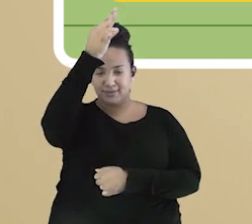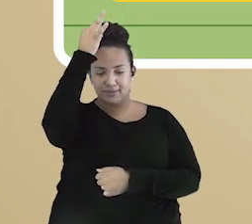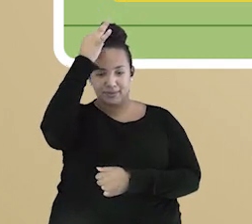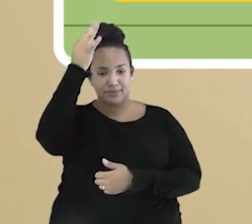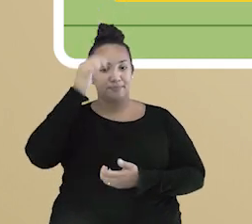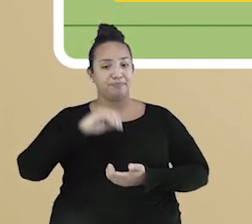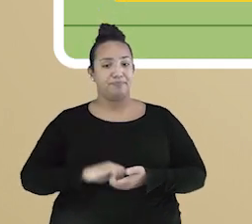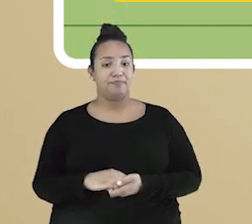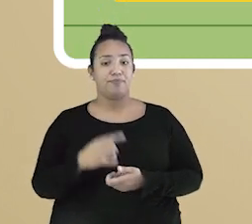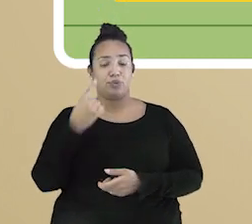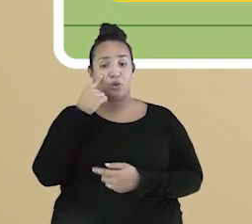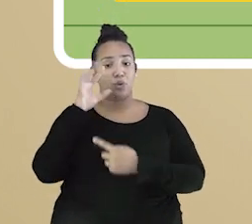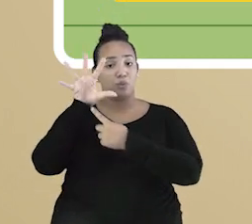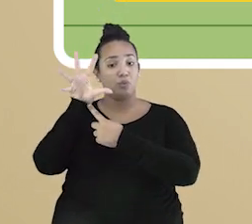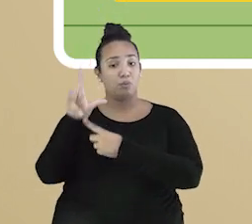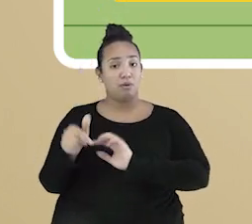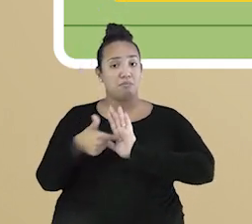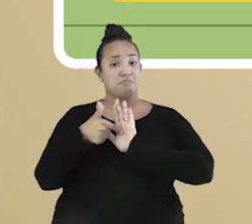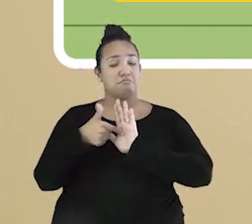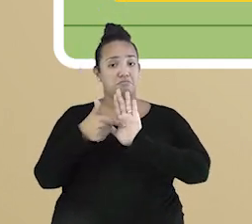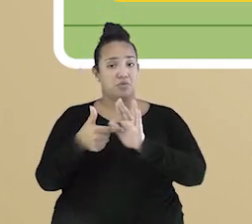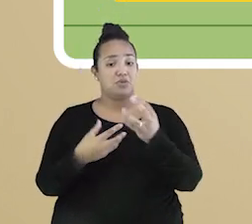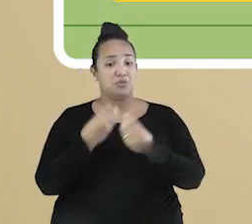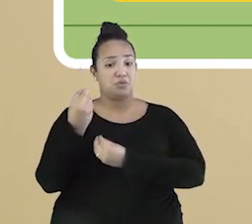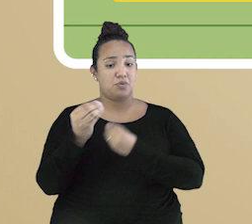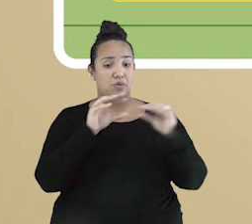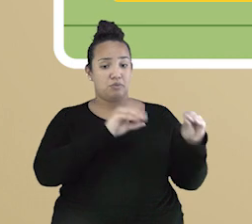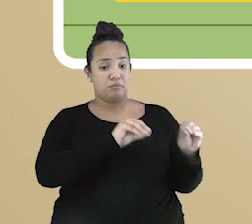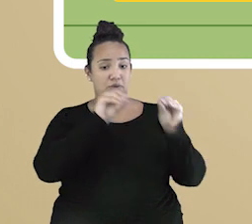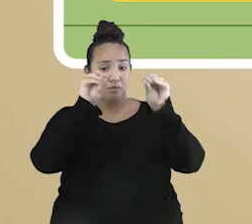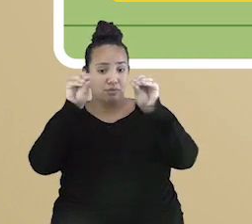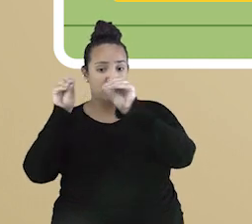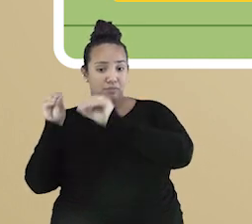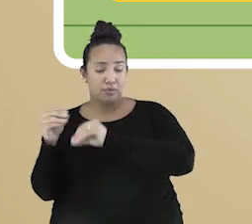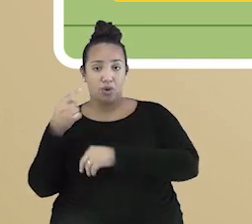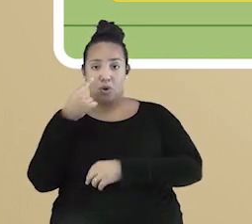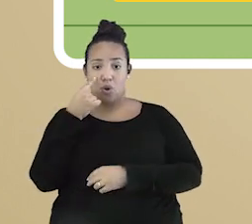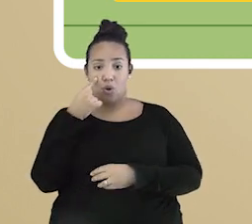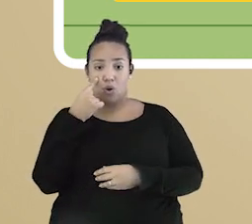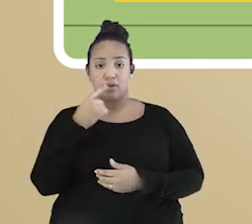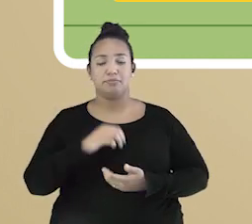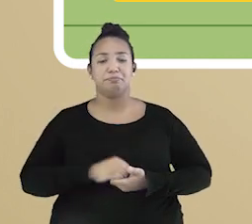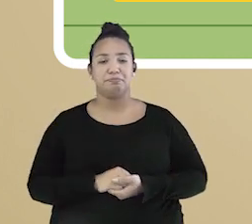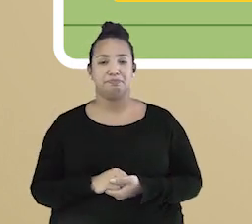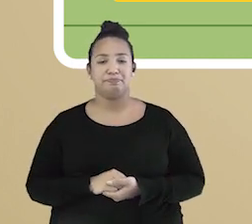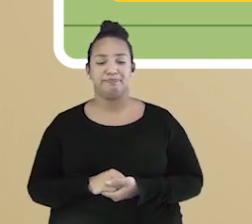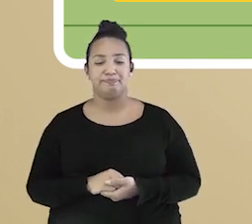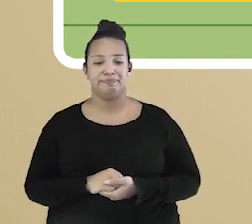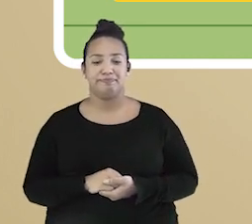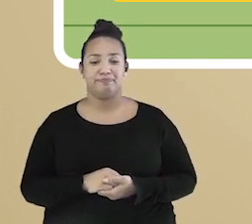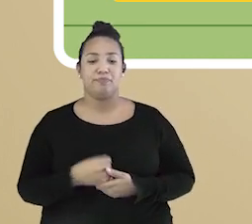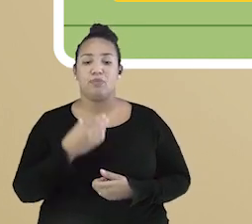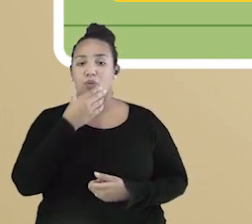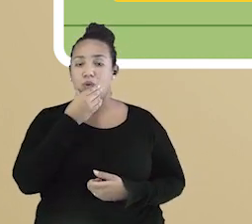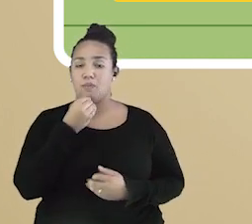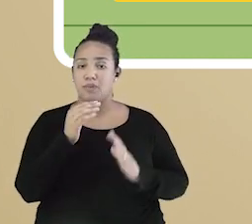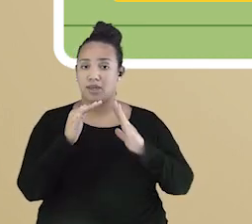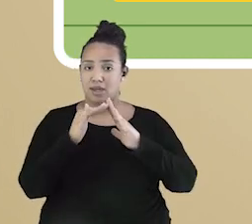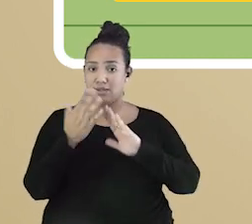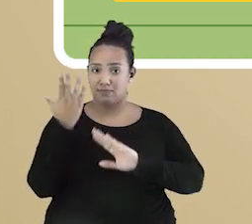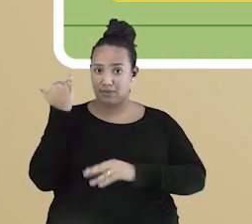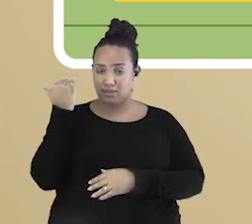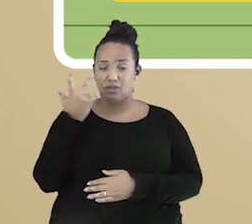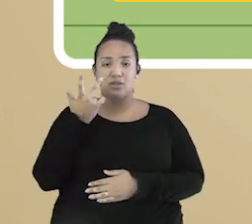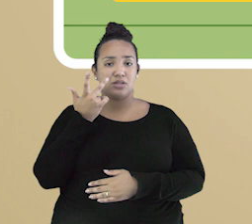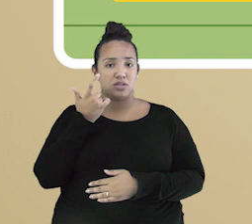é o mapa que representa o fluxo migratório do Fabrício. Olhe para os lugares que ele passou. Fabrício morava no